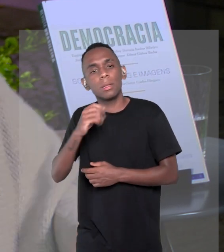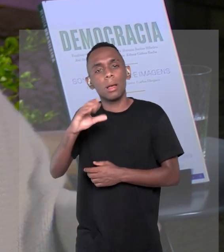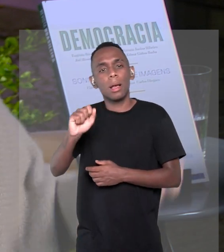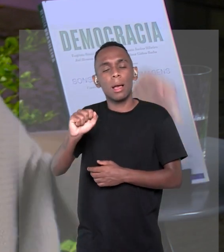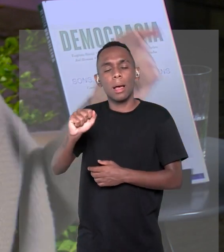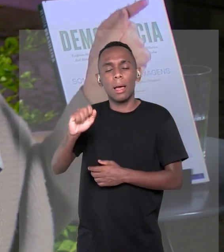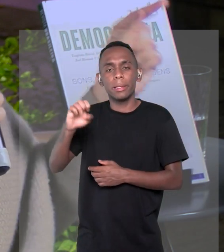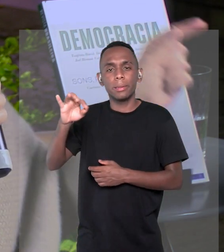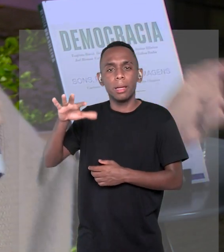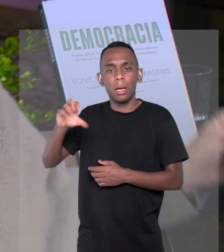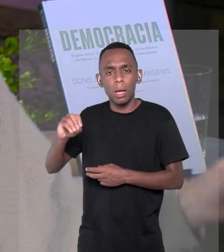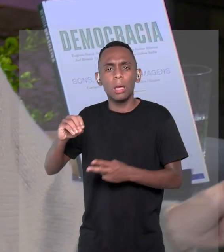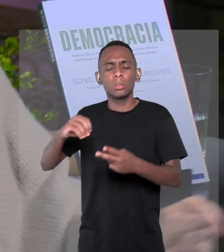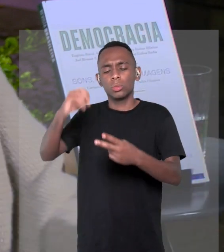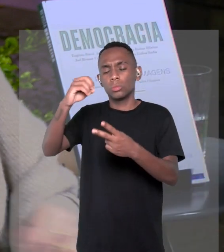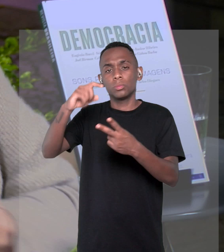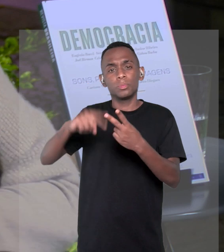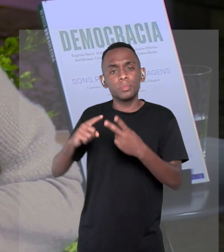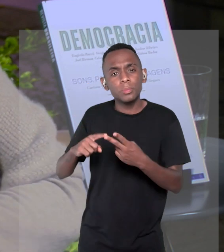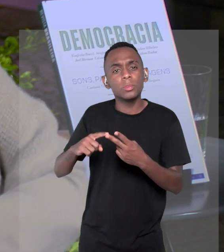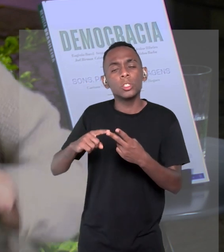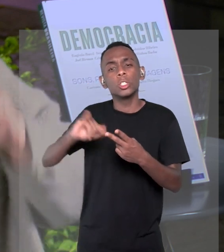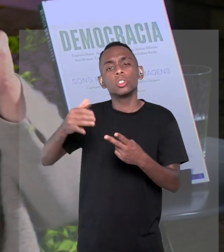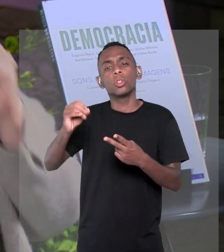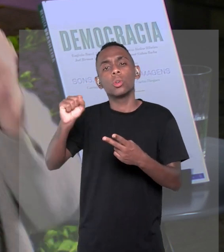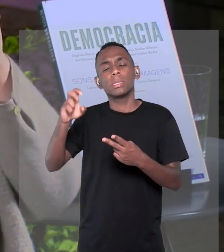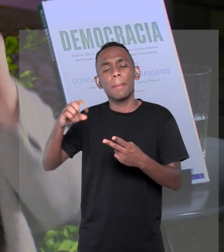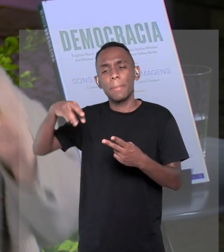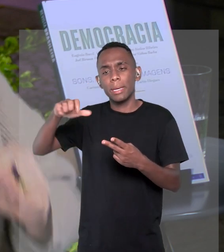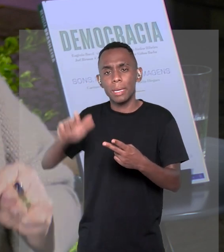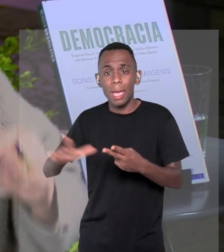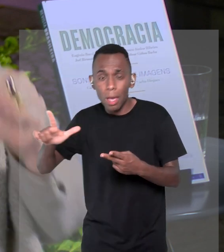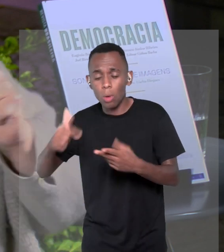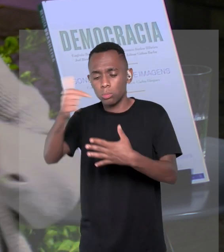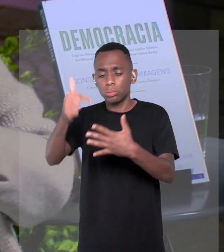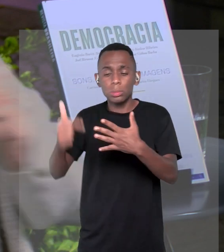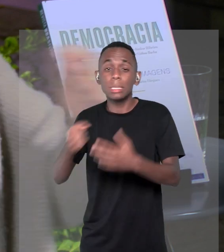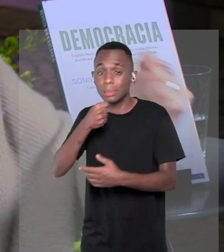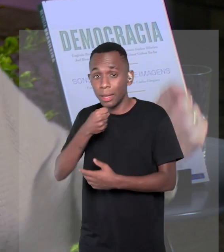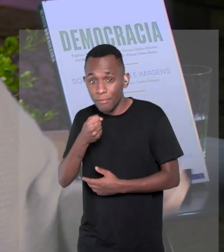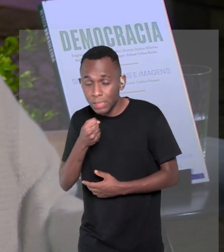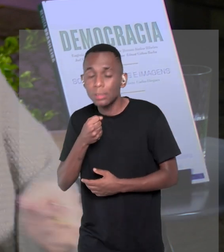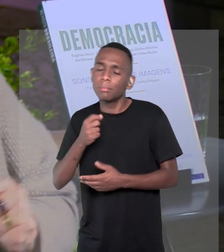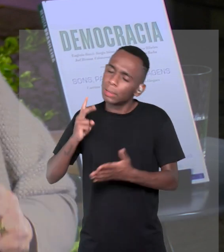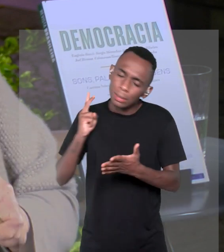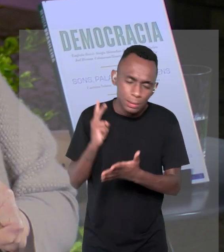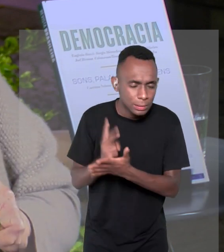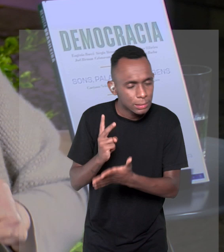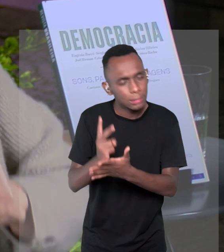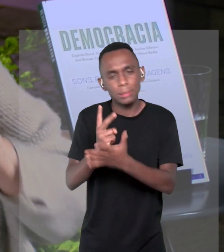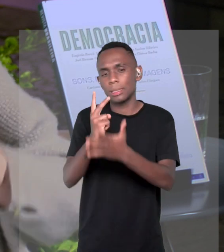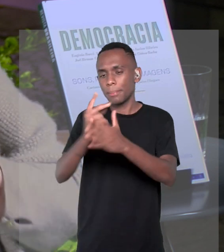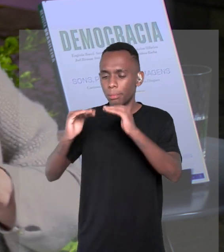Cacá Diegues, na entrevista com Zé Miguel Wisnik, todos eles têm sido mais ou menos